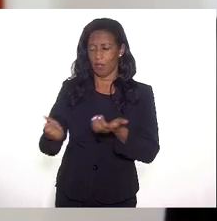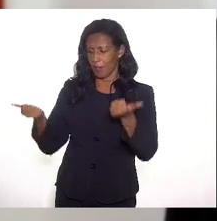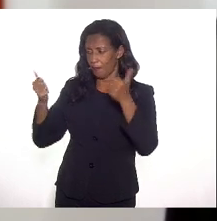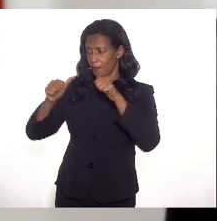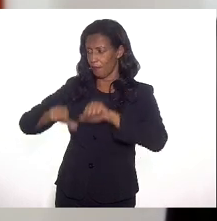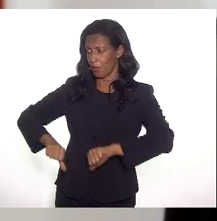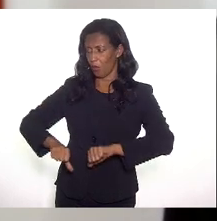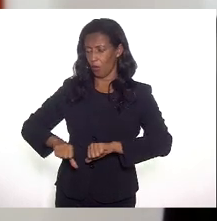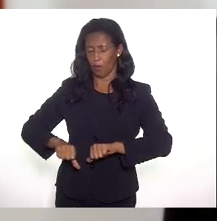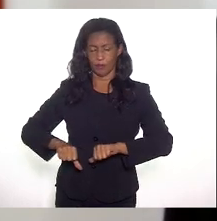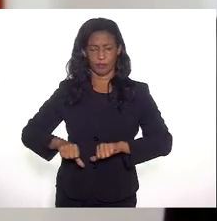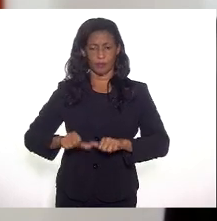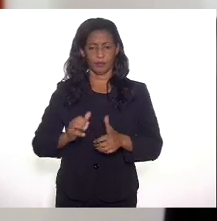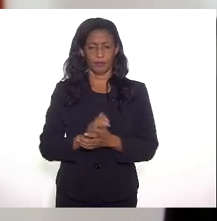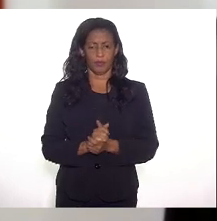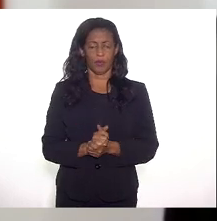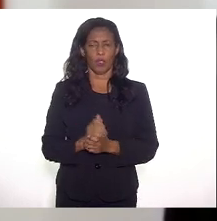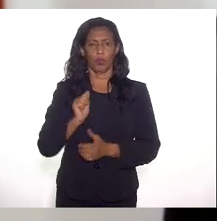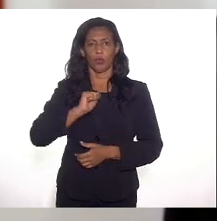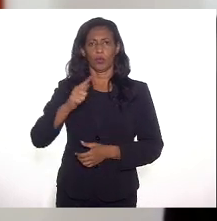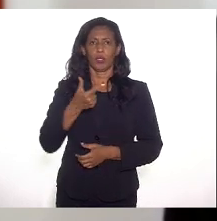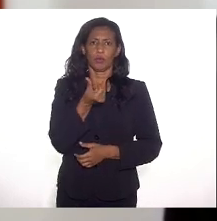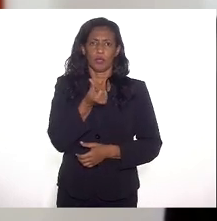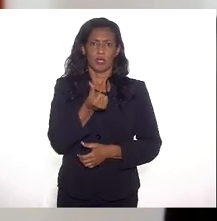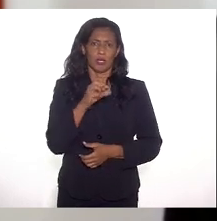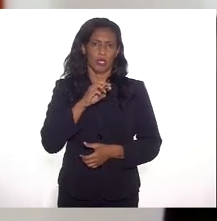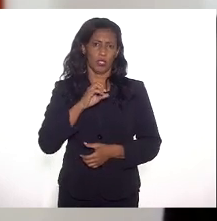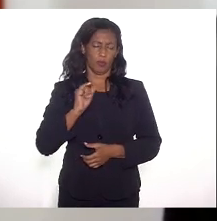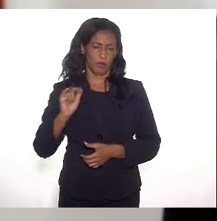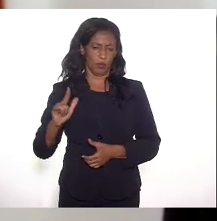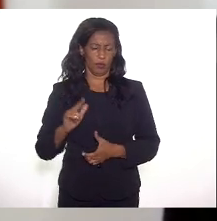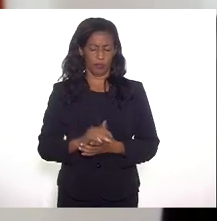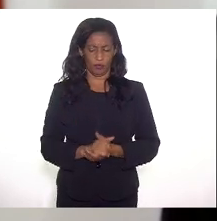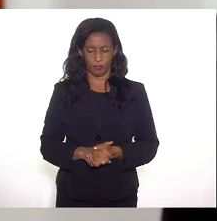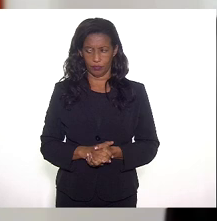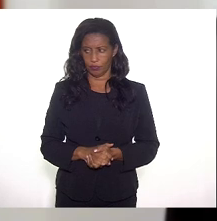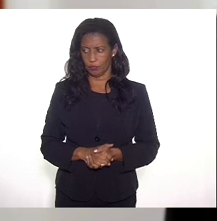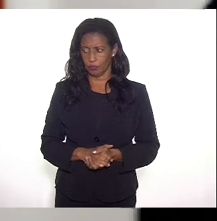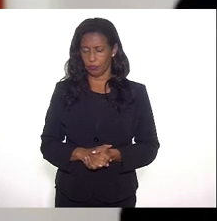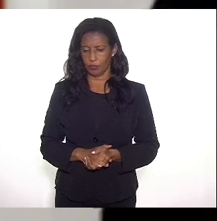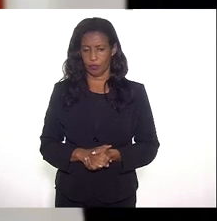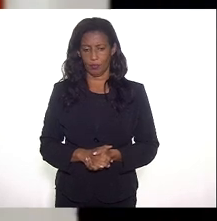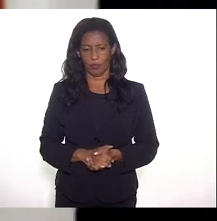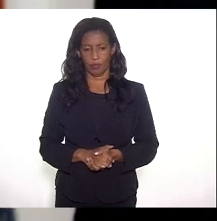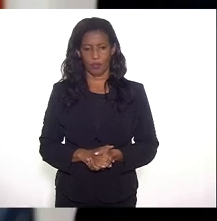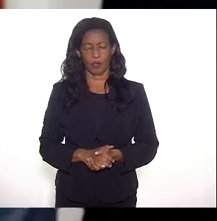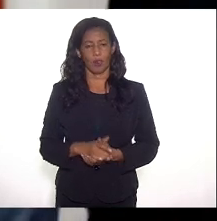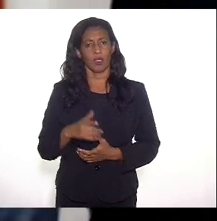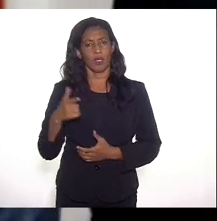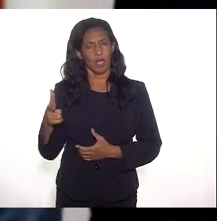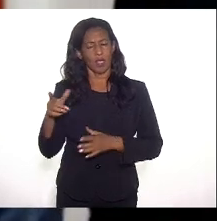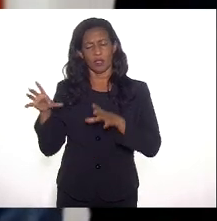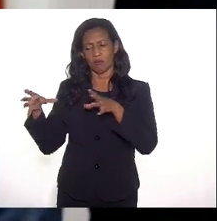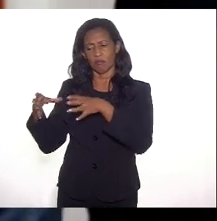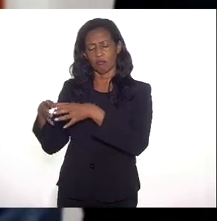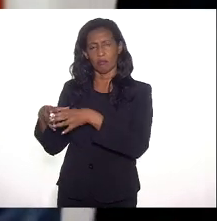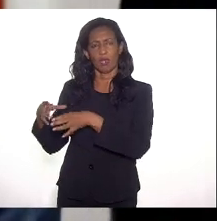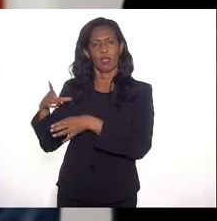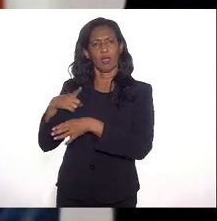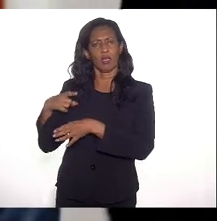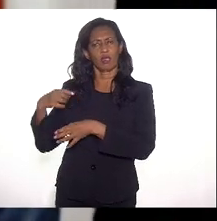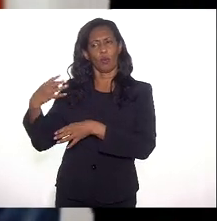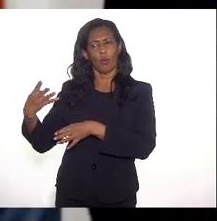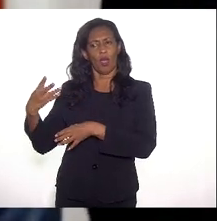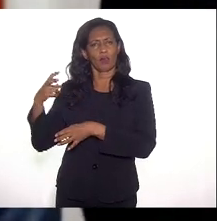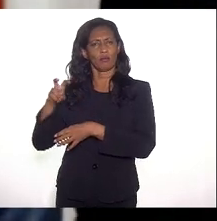que os 6 mil. Então, e esses estabelecimentos são aqueles que dão 4, 5,